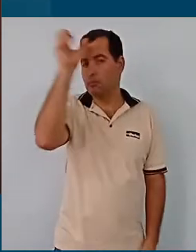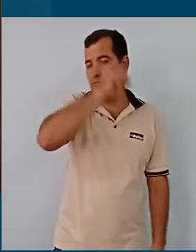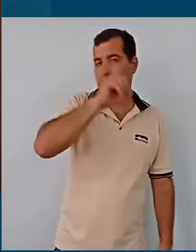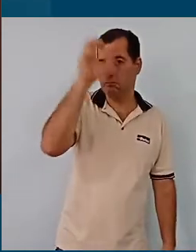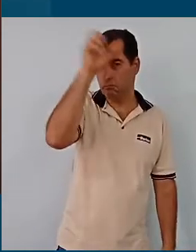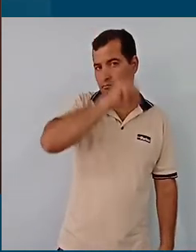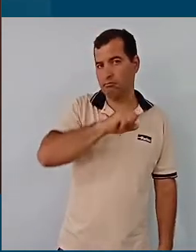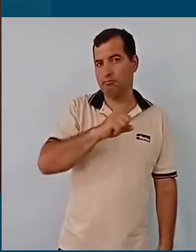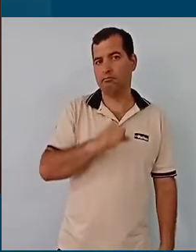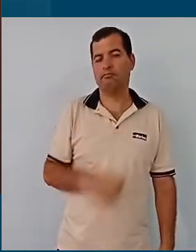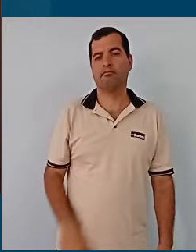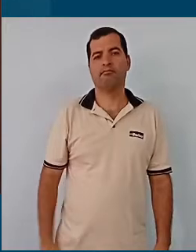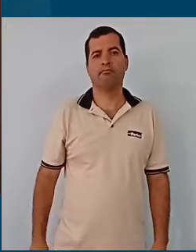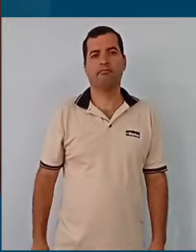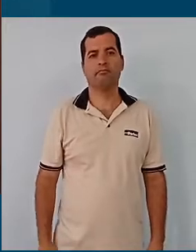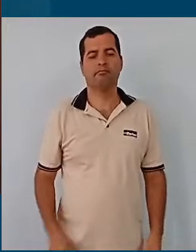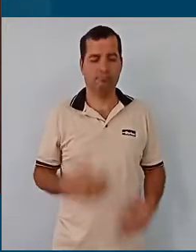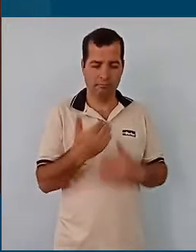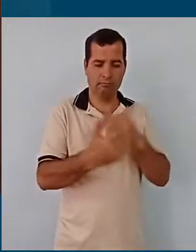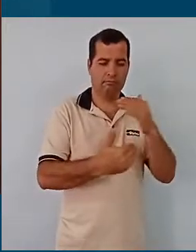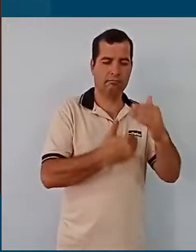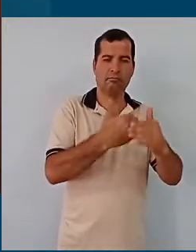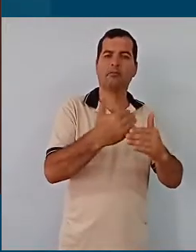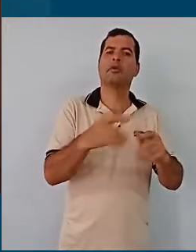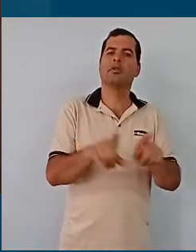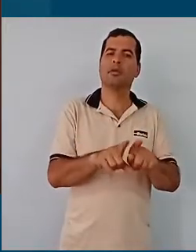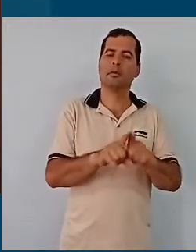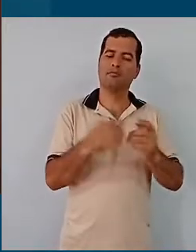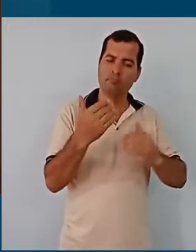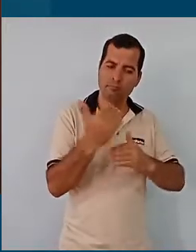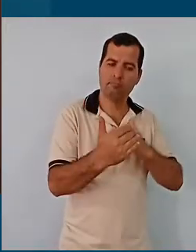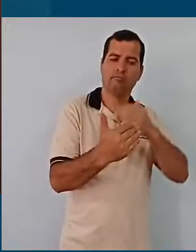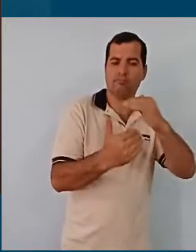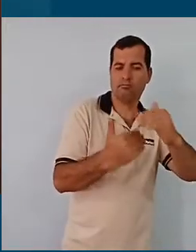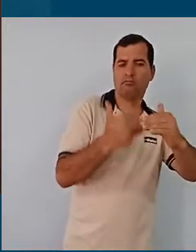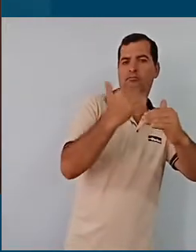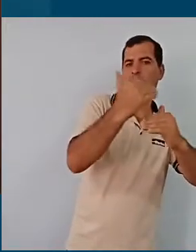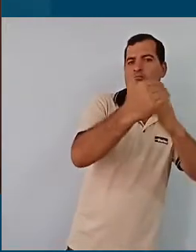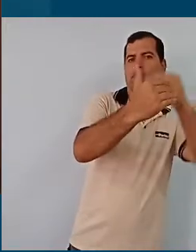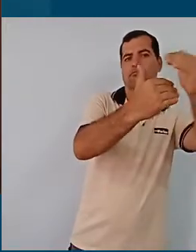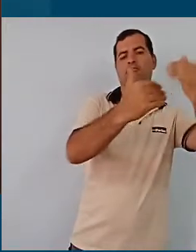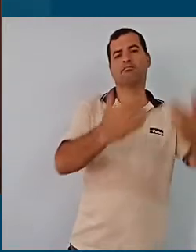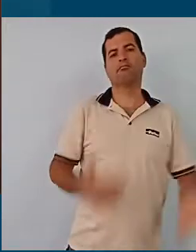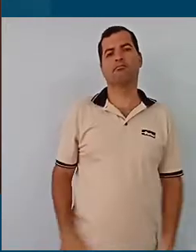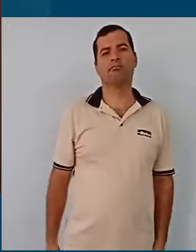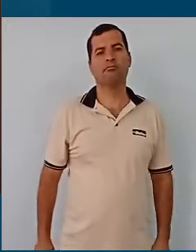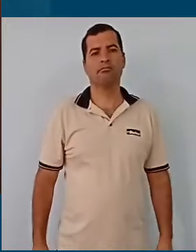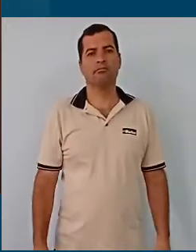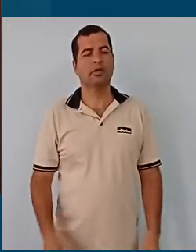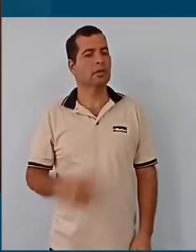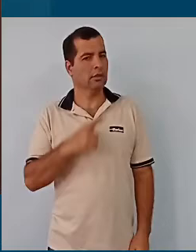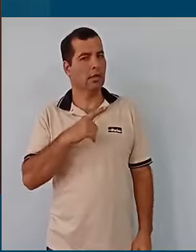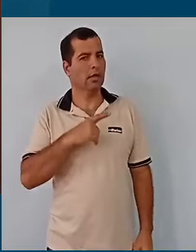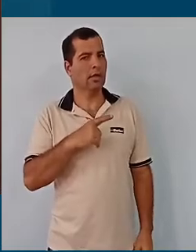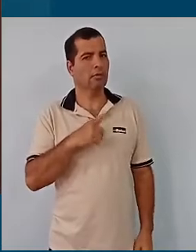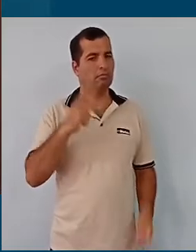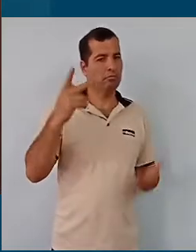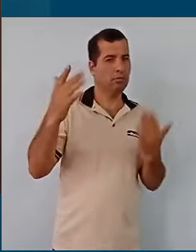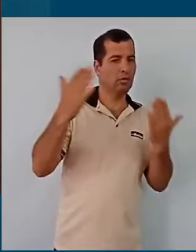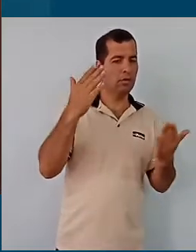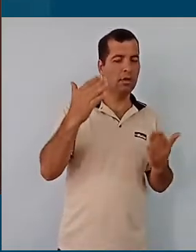nesse processo de se desenvolver. Formar e desenvolver funções psicológicas